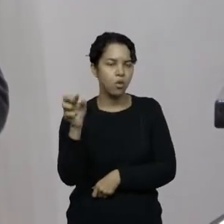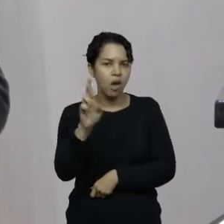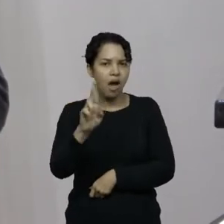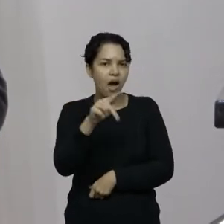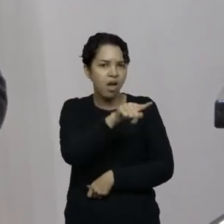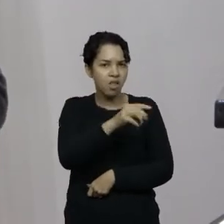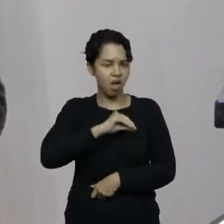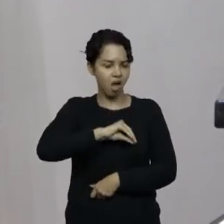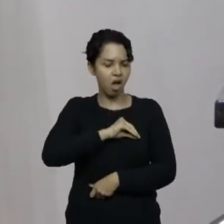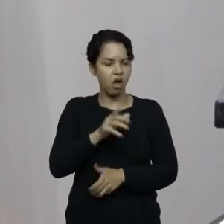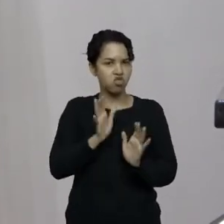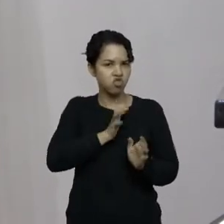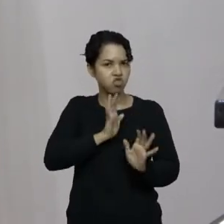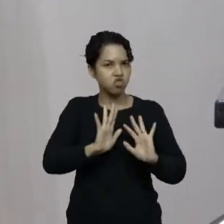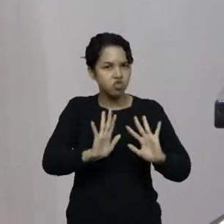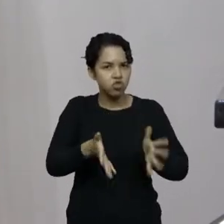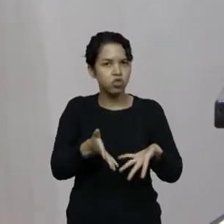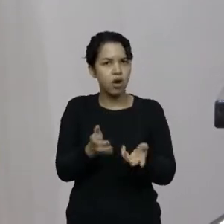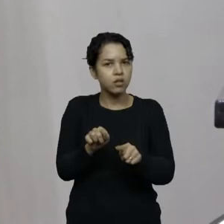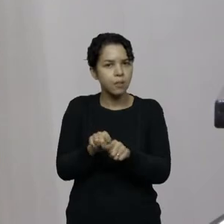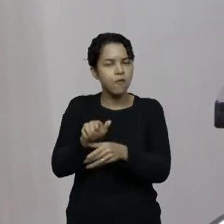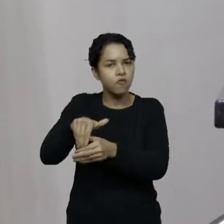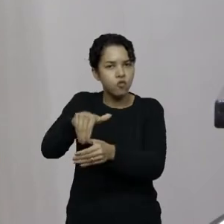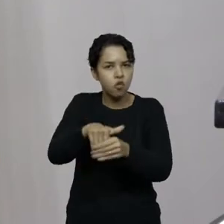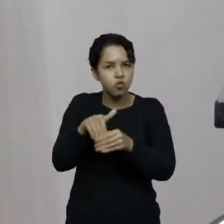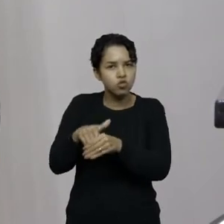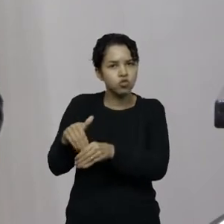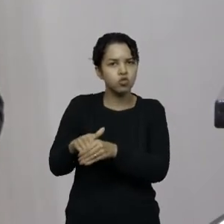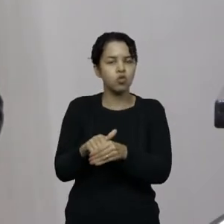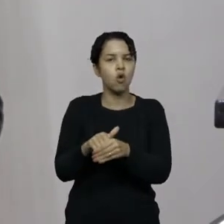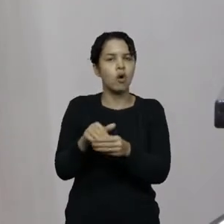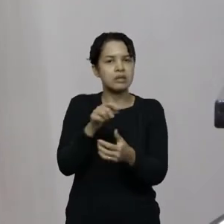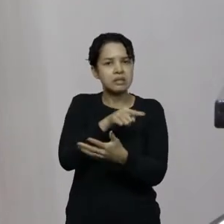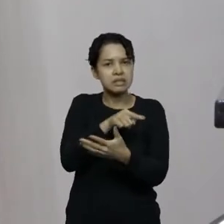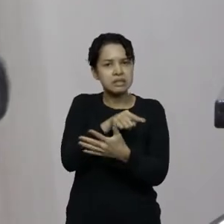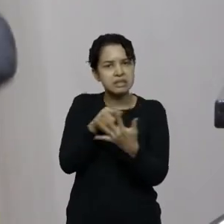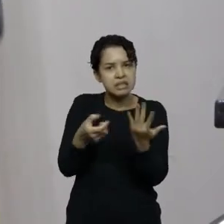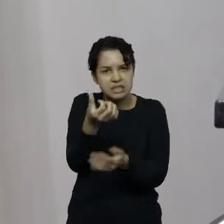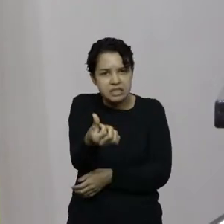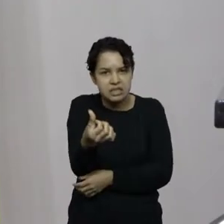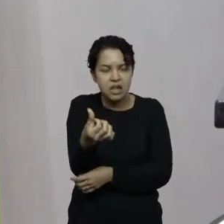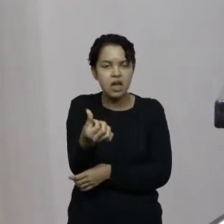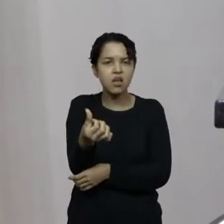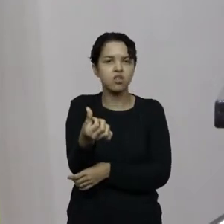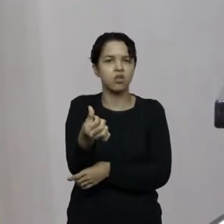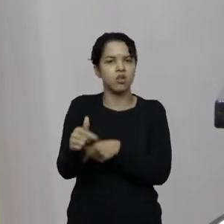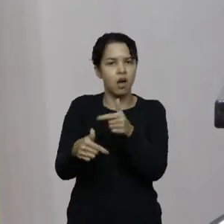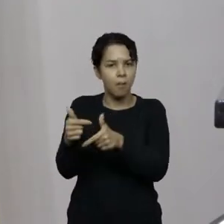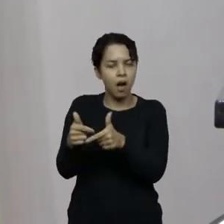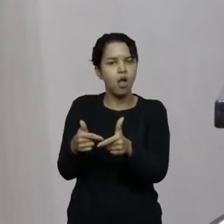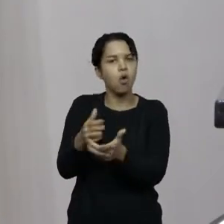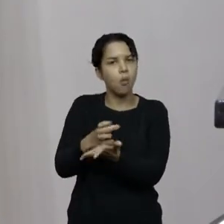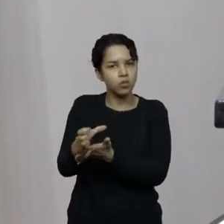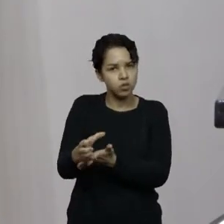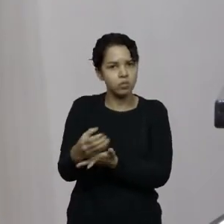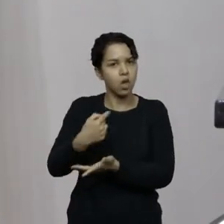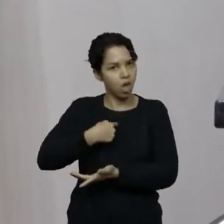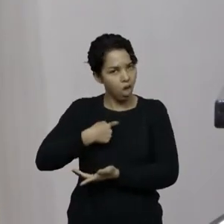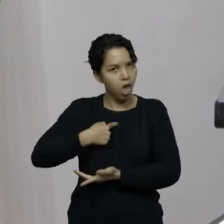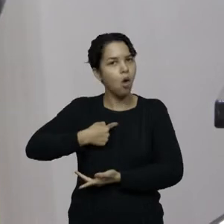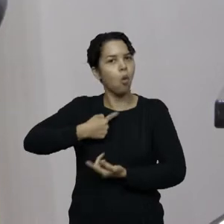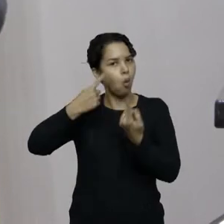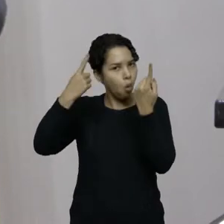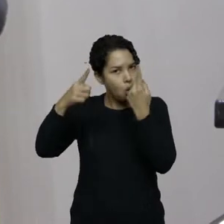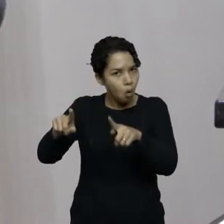ajudou a aprovar aqui a criação de cargos comissionados em cargos comissionados senhores Luís e eu protestei eu protestei